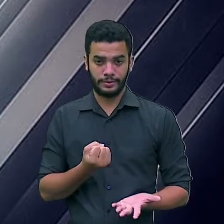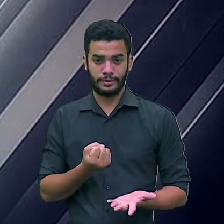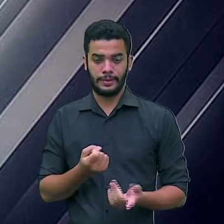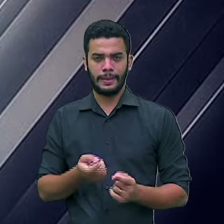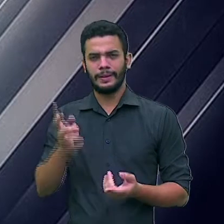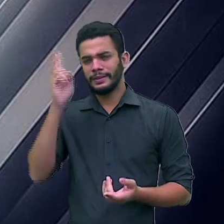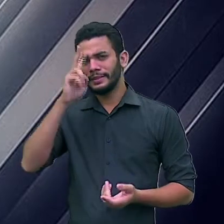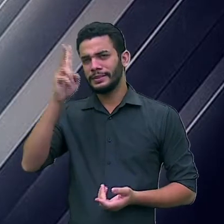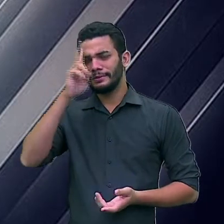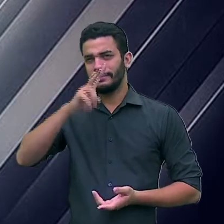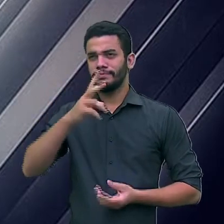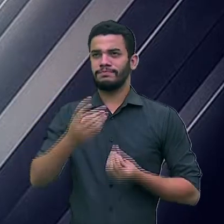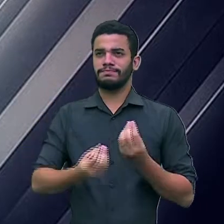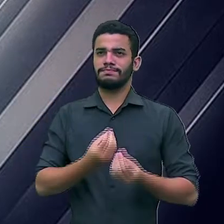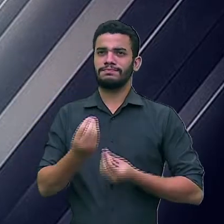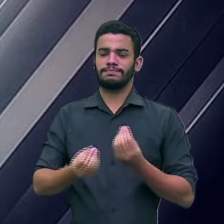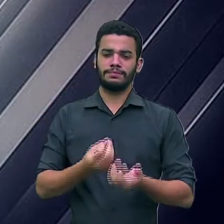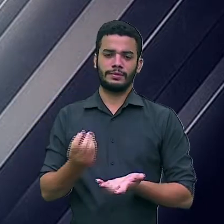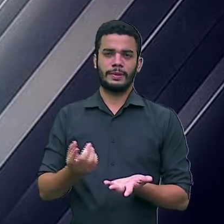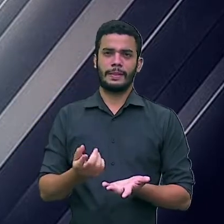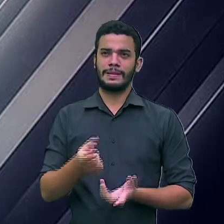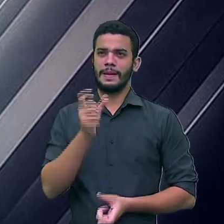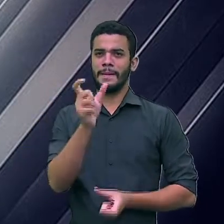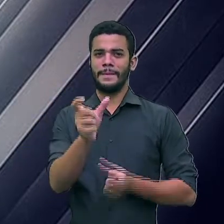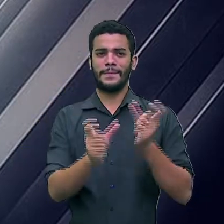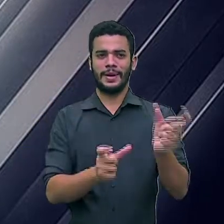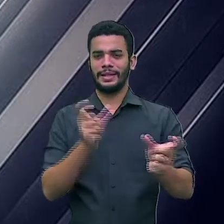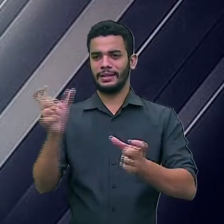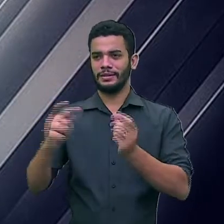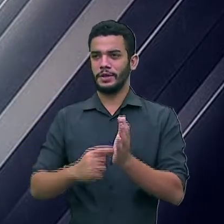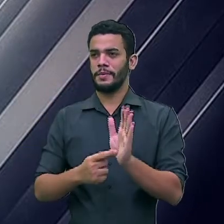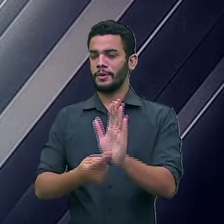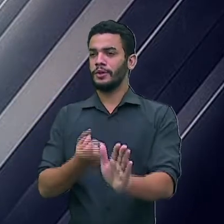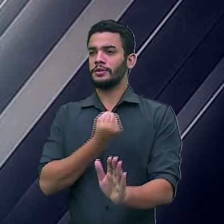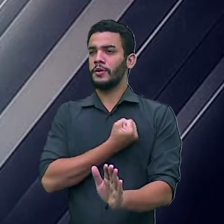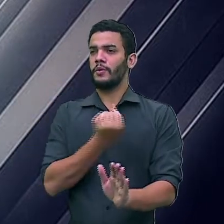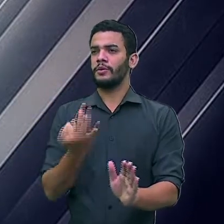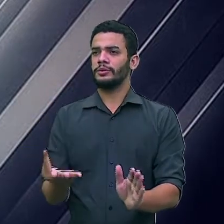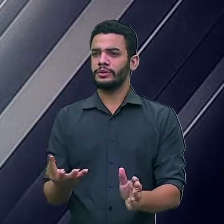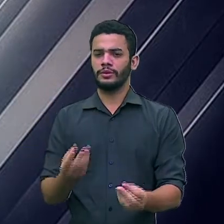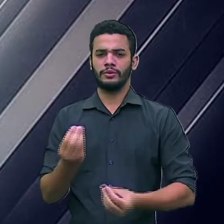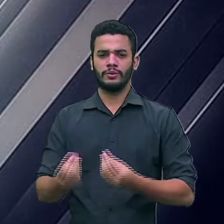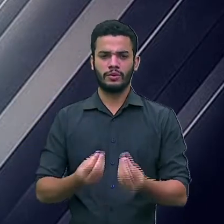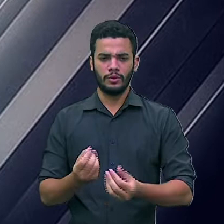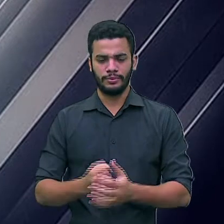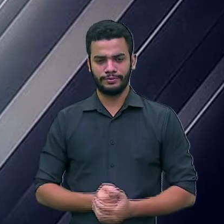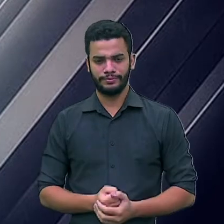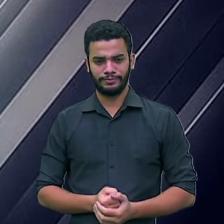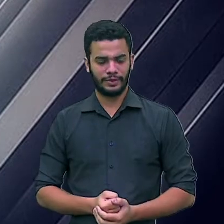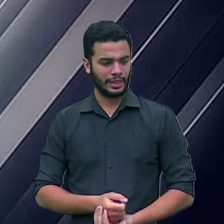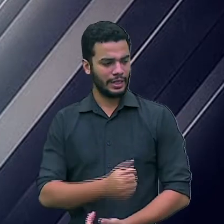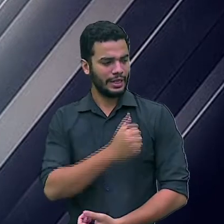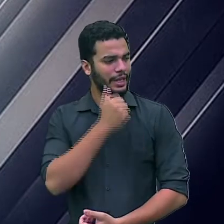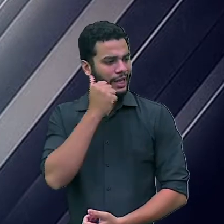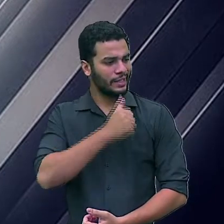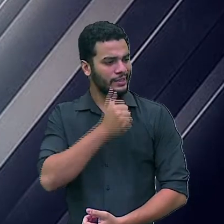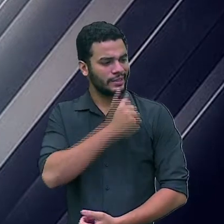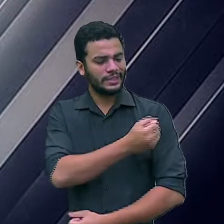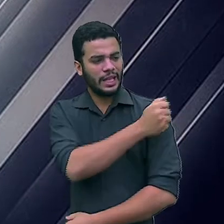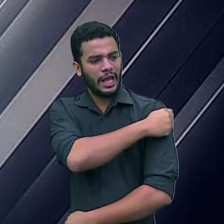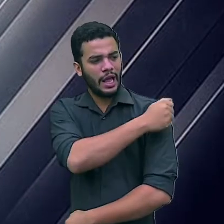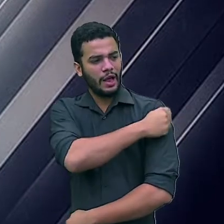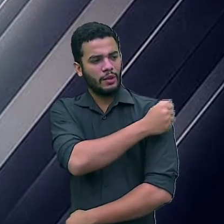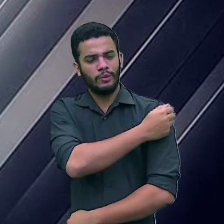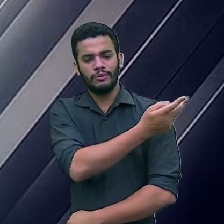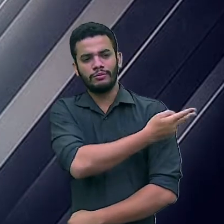Preciso lembrar que são aquelas palavras que vão quantificar. Ótimo! As alunas são duas.